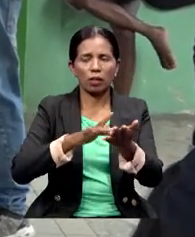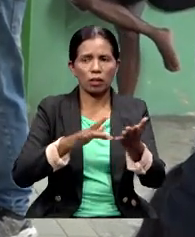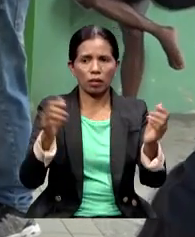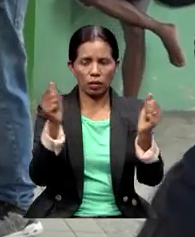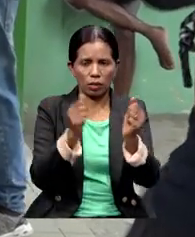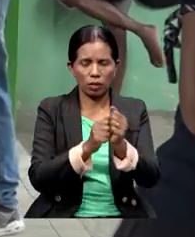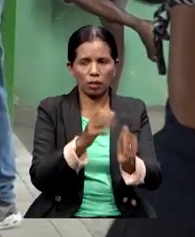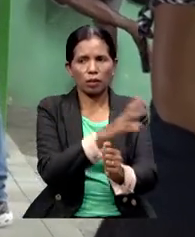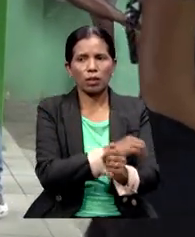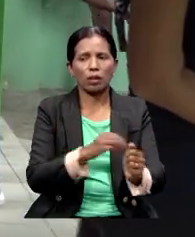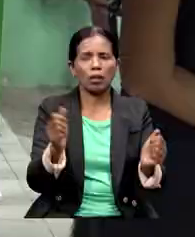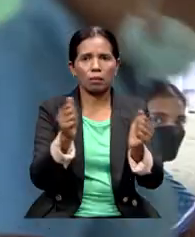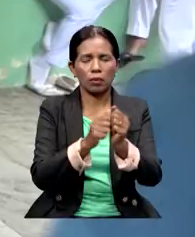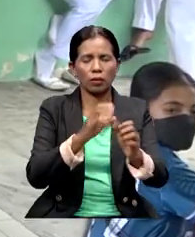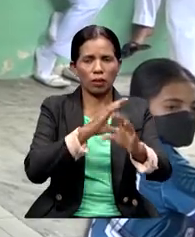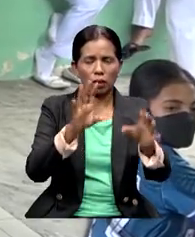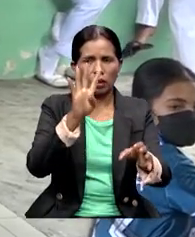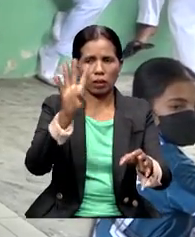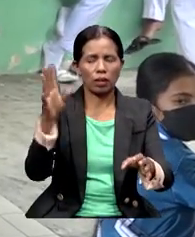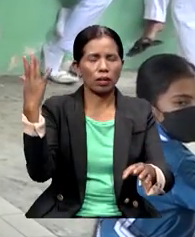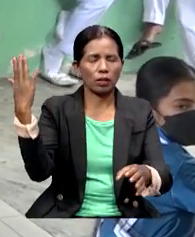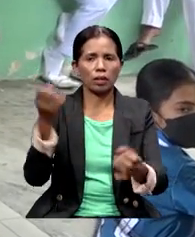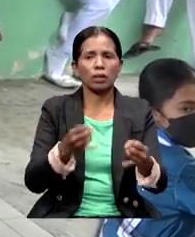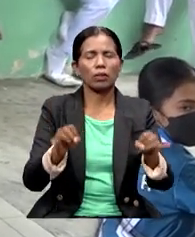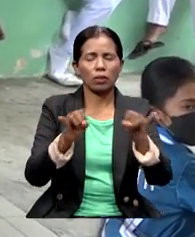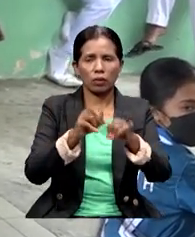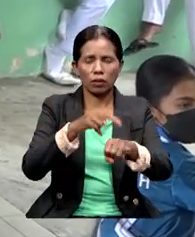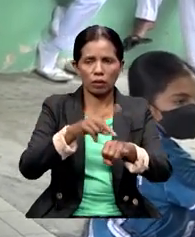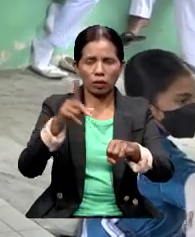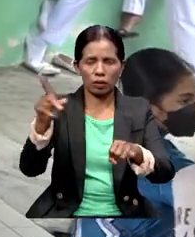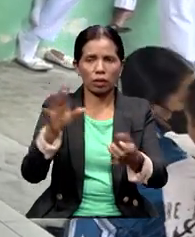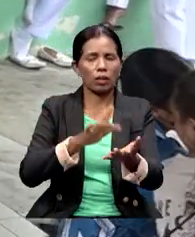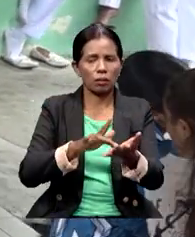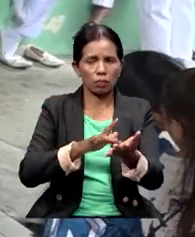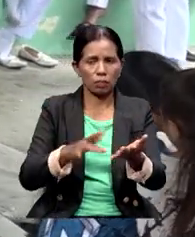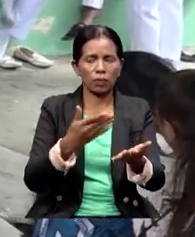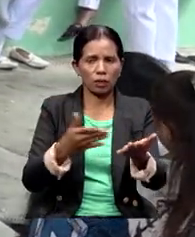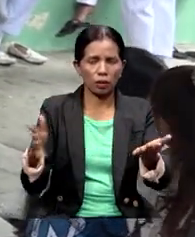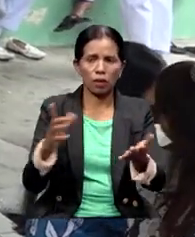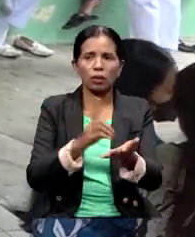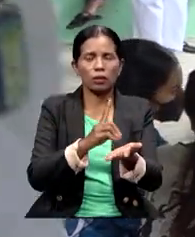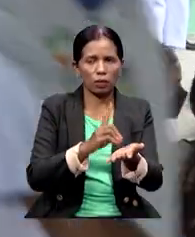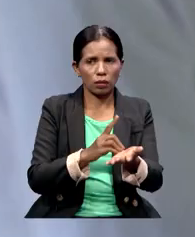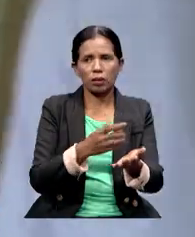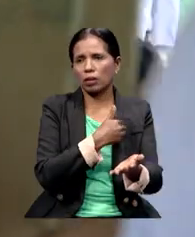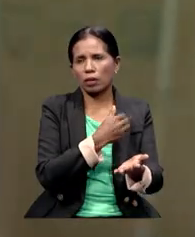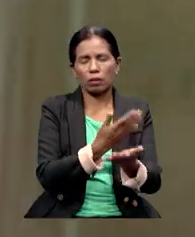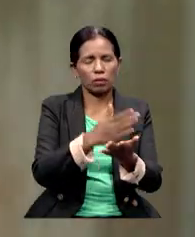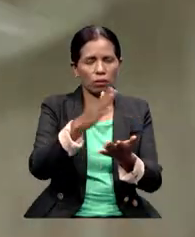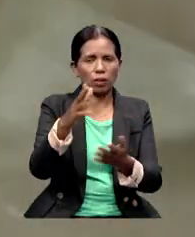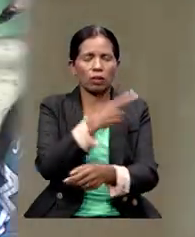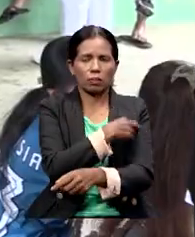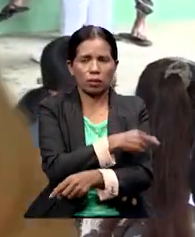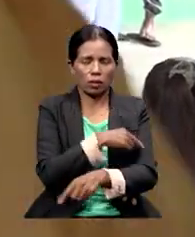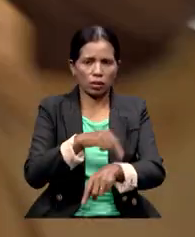no reagente caminhoneta hat e armazena Instituto Nacional Farmácia no Produto Médico, mas bem se deu com a distribuição do Hospital